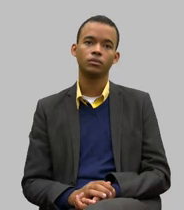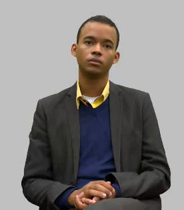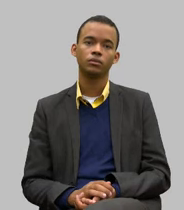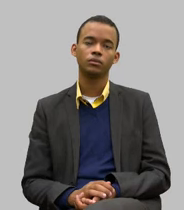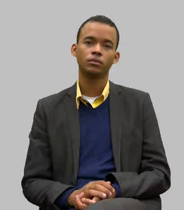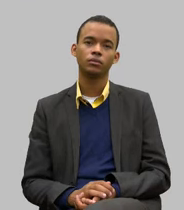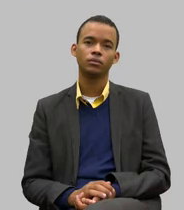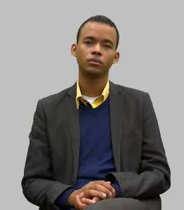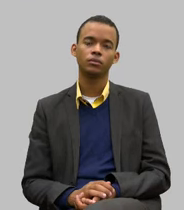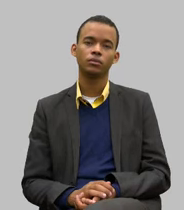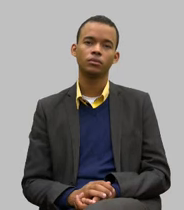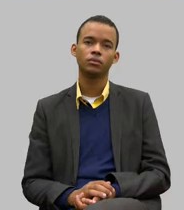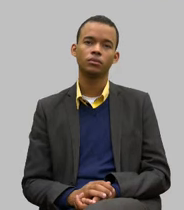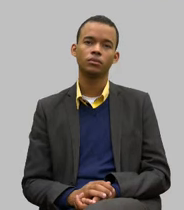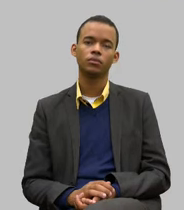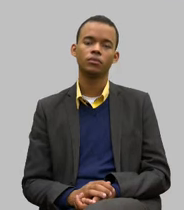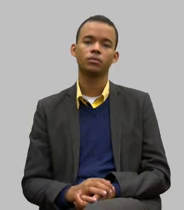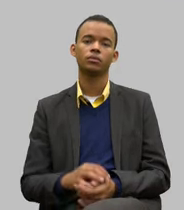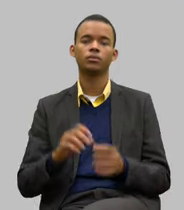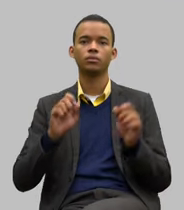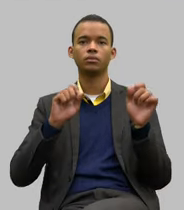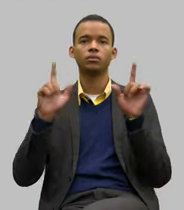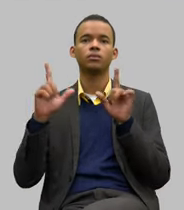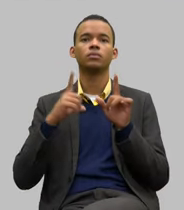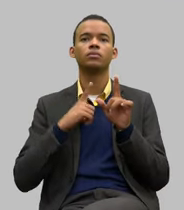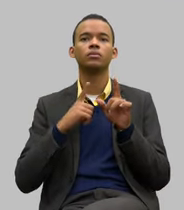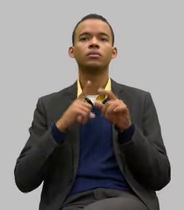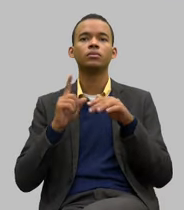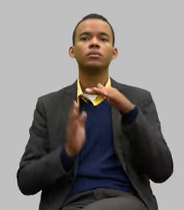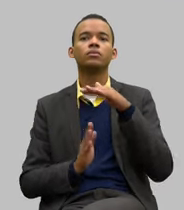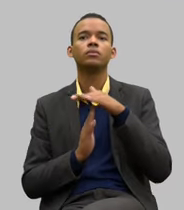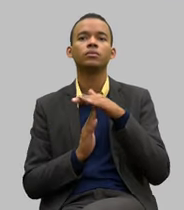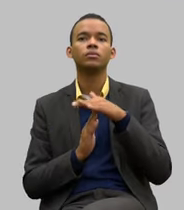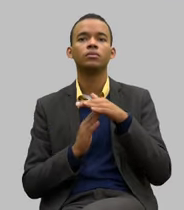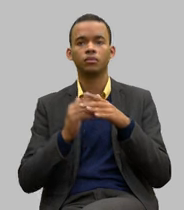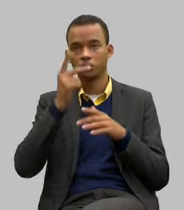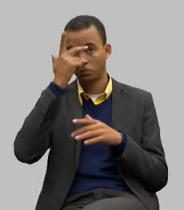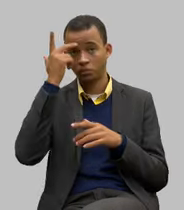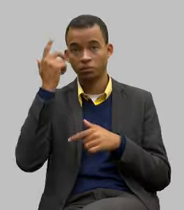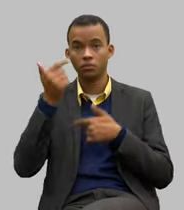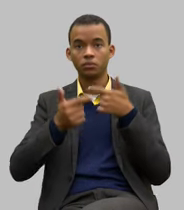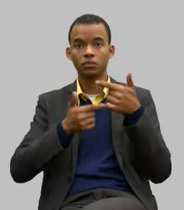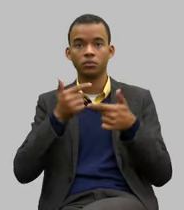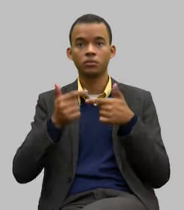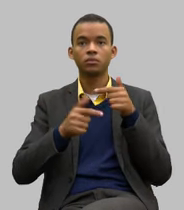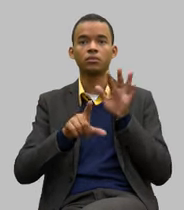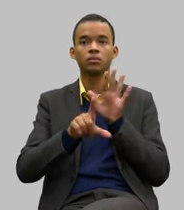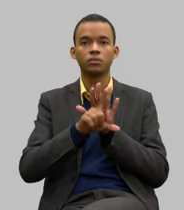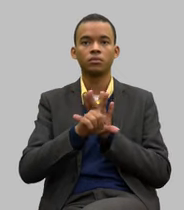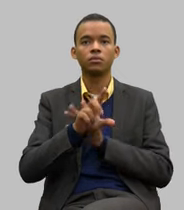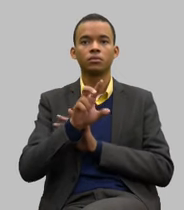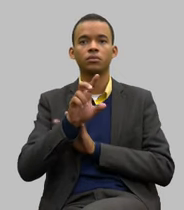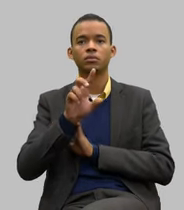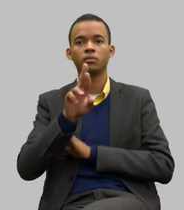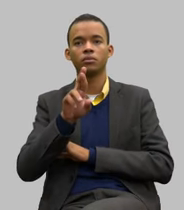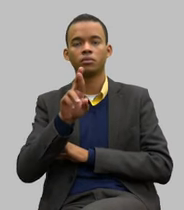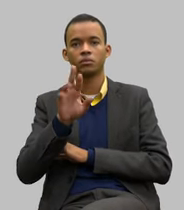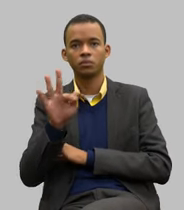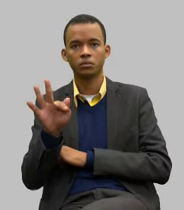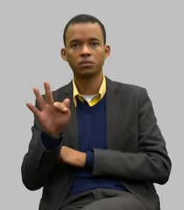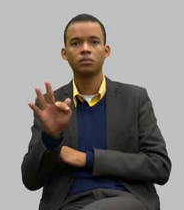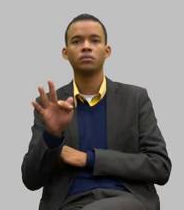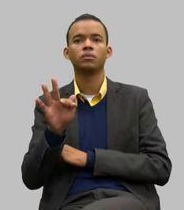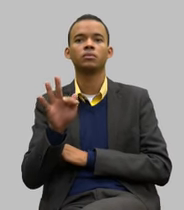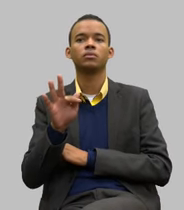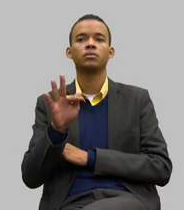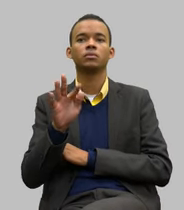na de efetivos previstos na lei de responsabilidade fiscal e o que nós temos hoje é agente de segurança penitenciária que seria o nosso